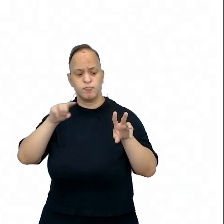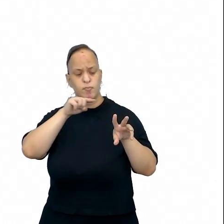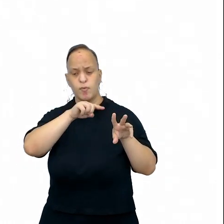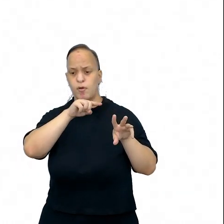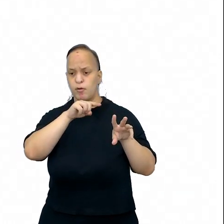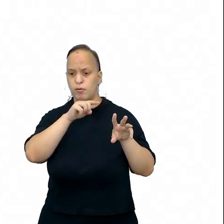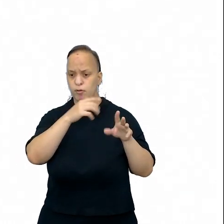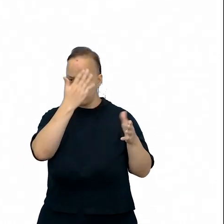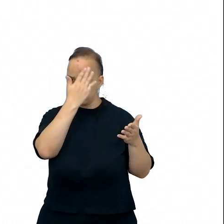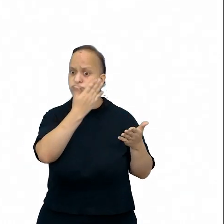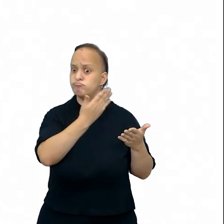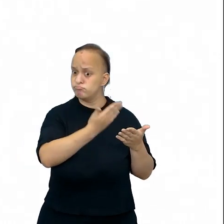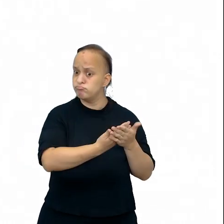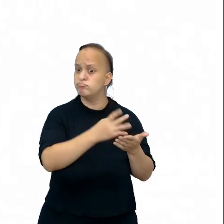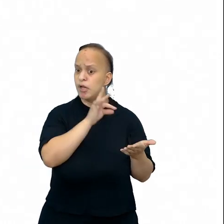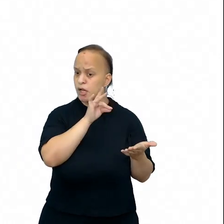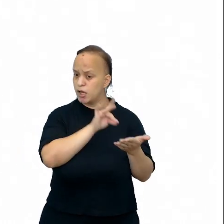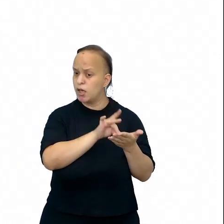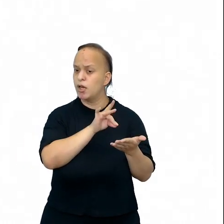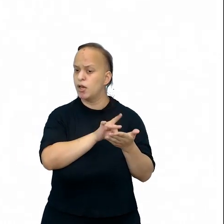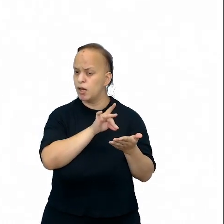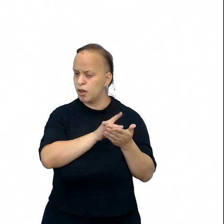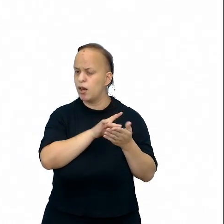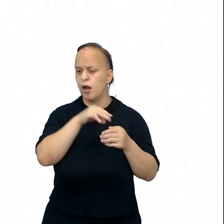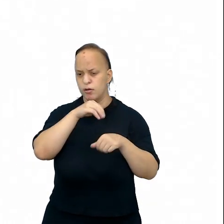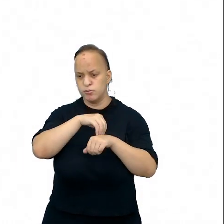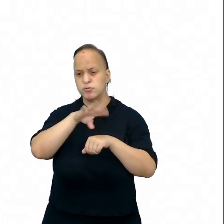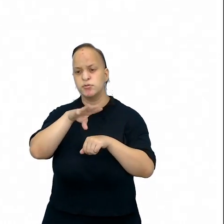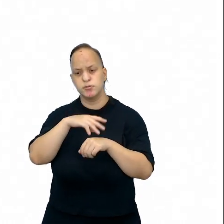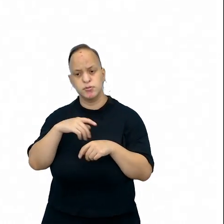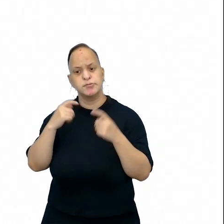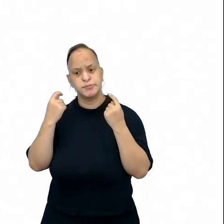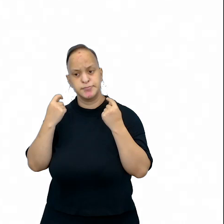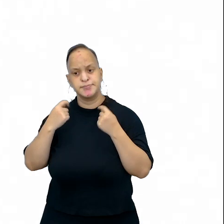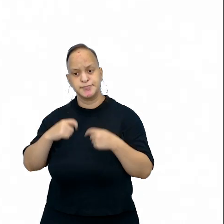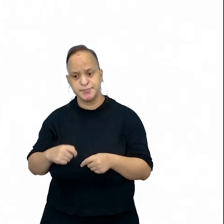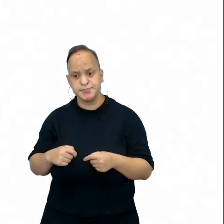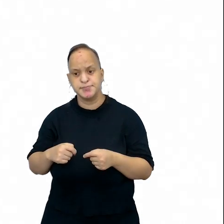confiáveis. Veja a explicação dada, né, ali para